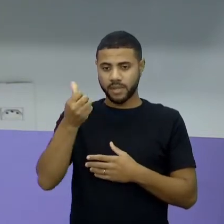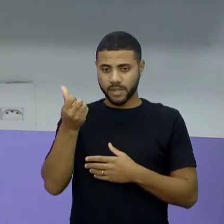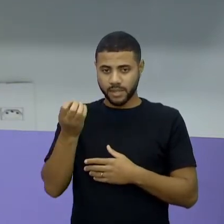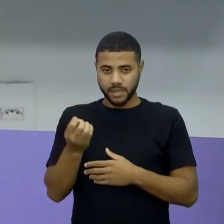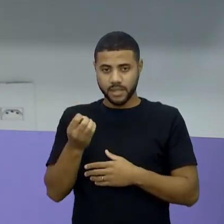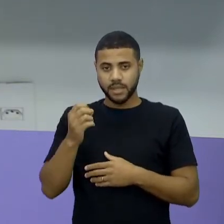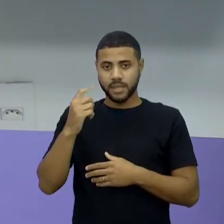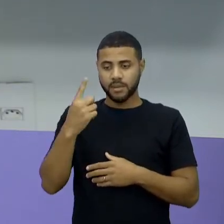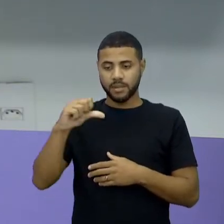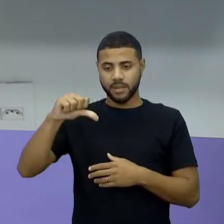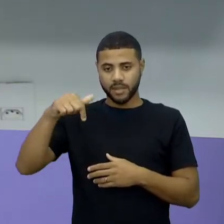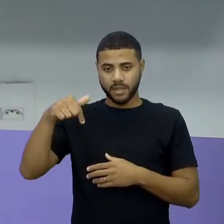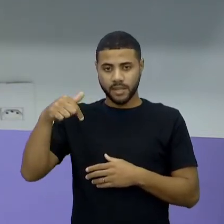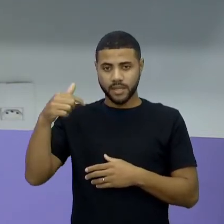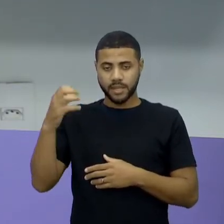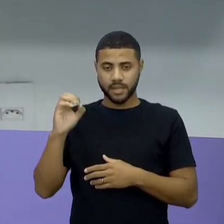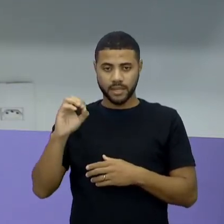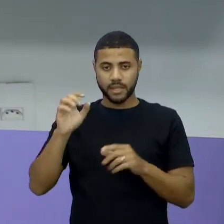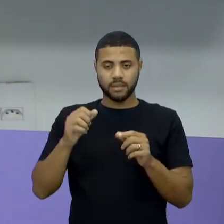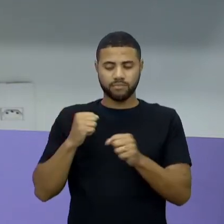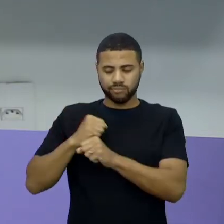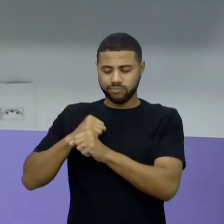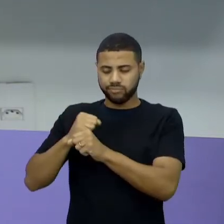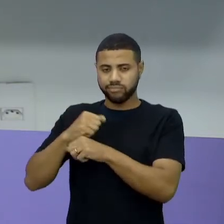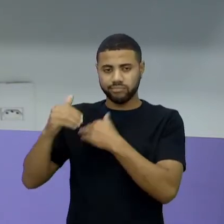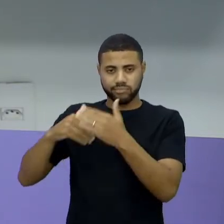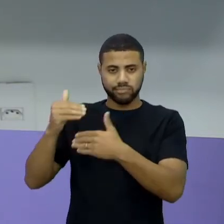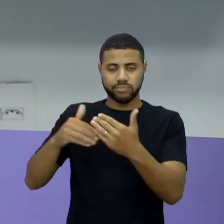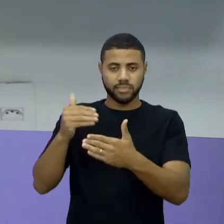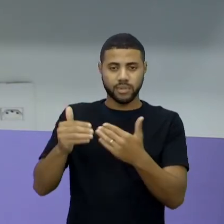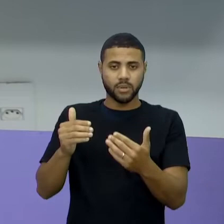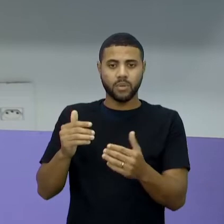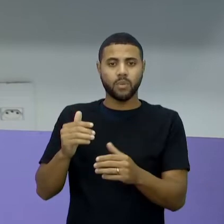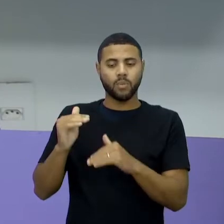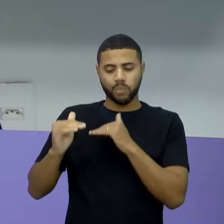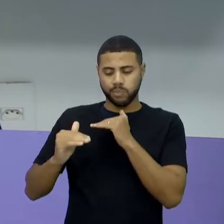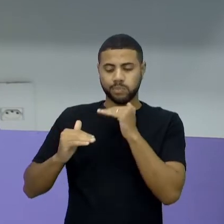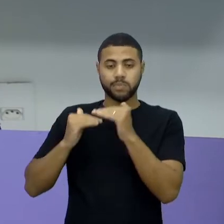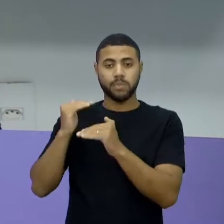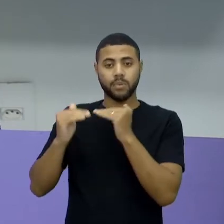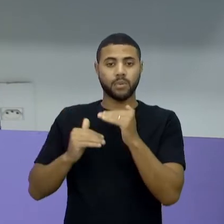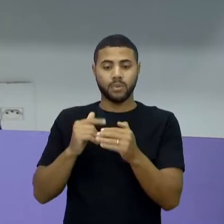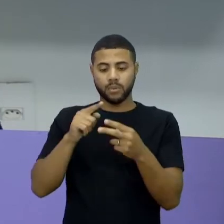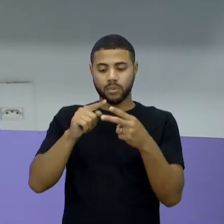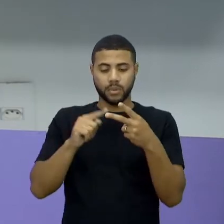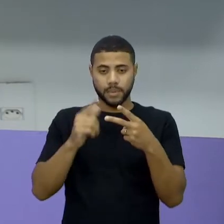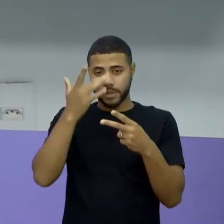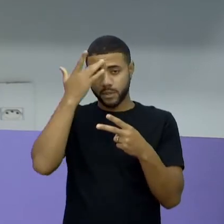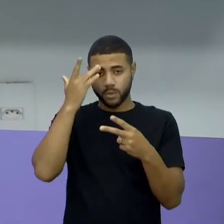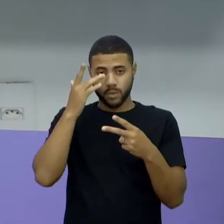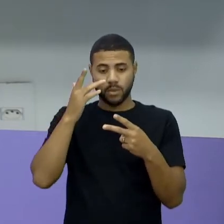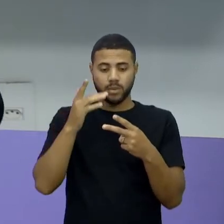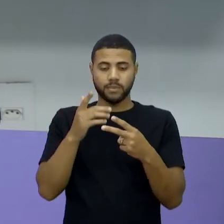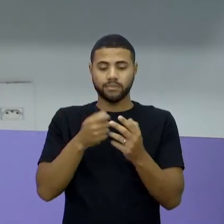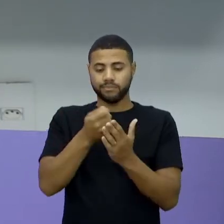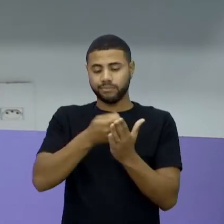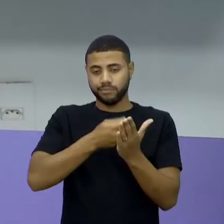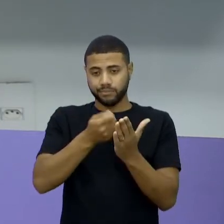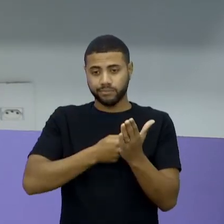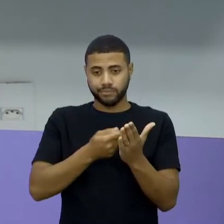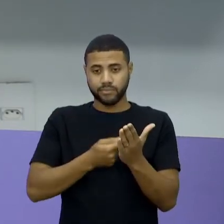vai se fortalecendo ao longo do tempo, até que a gente encontra dois autores, né,